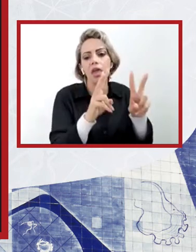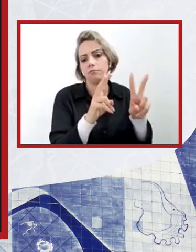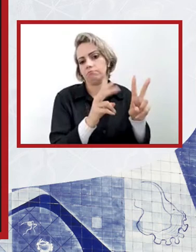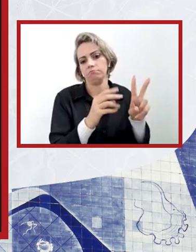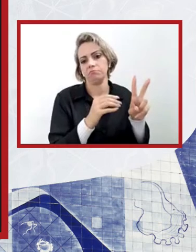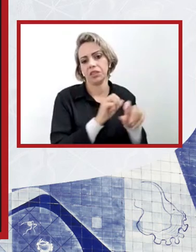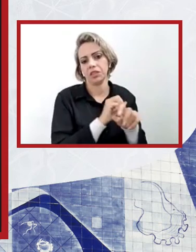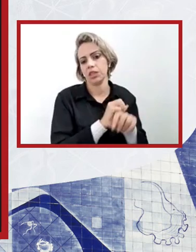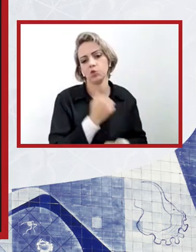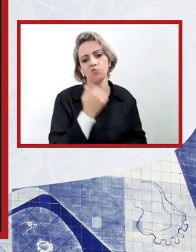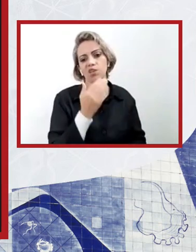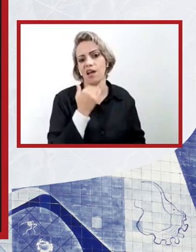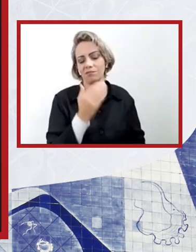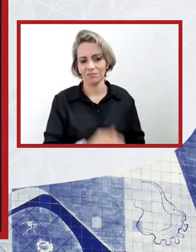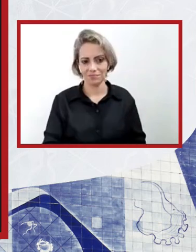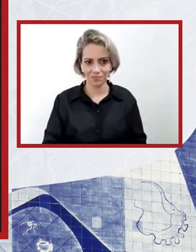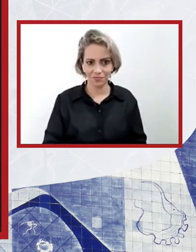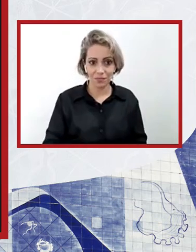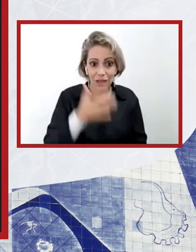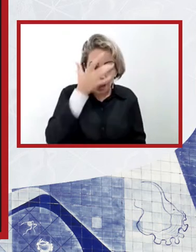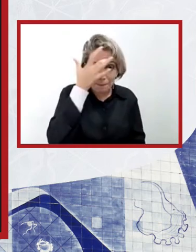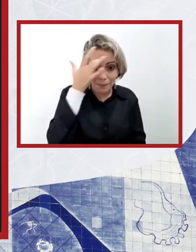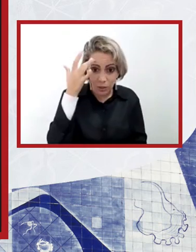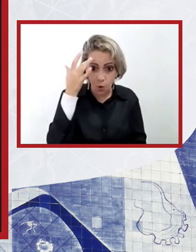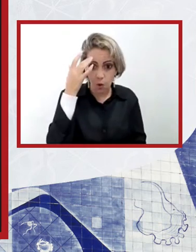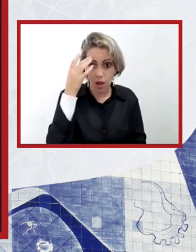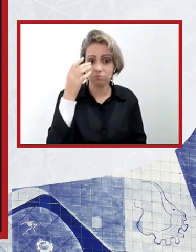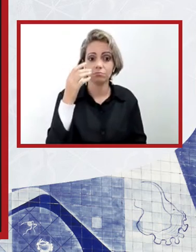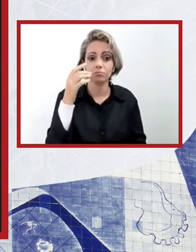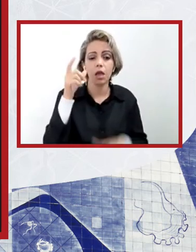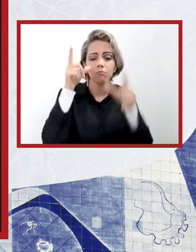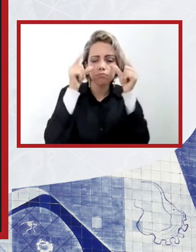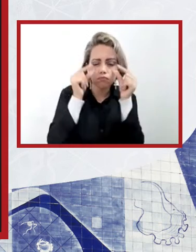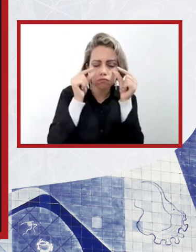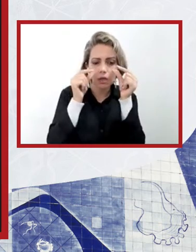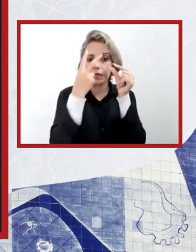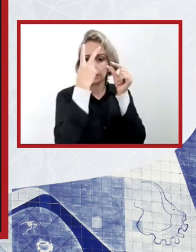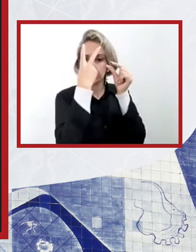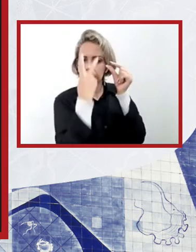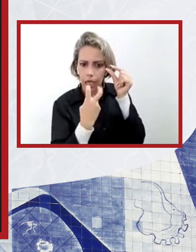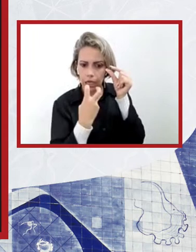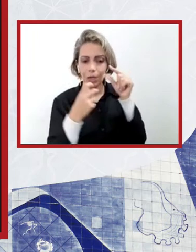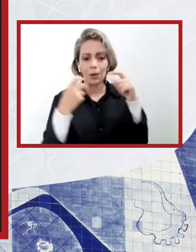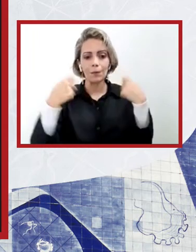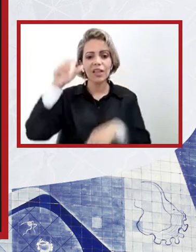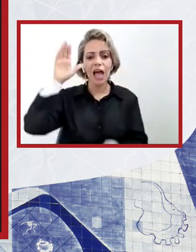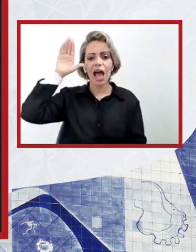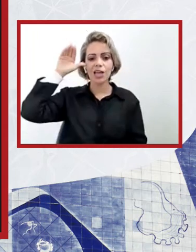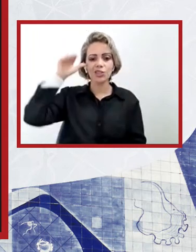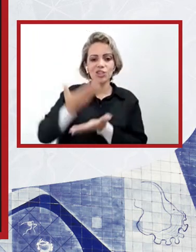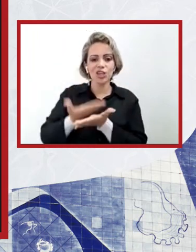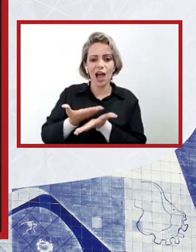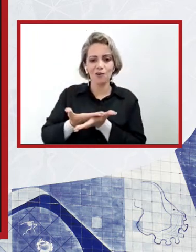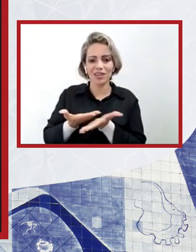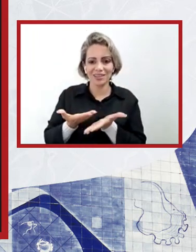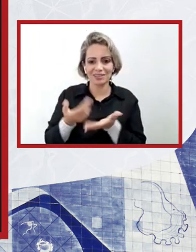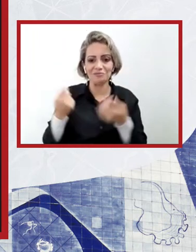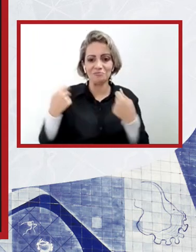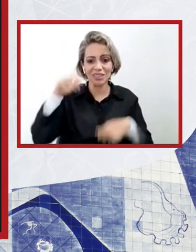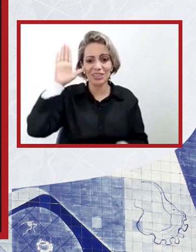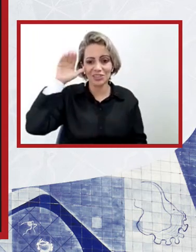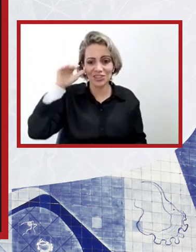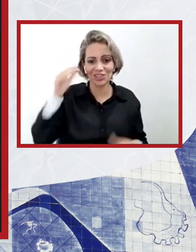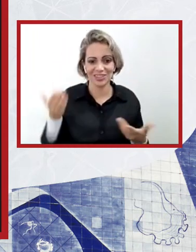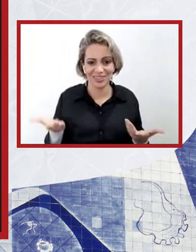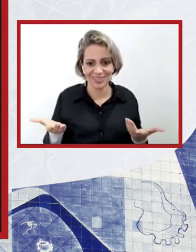Ela precisa assistir às aulas. E o professor está lá dando aula e o aluno está aqui assistindo, sentado numa cadeira, provavelmente. Tá? E